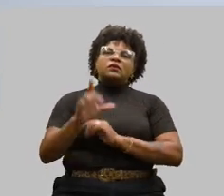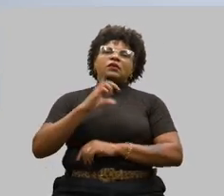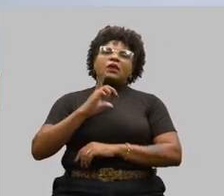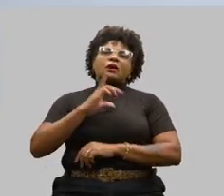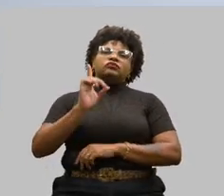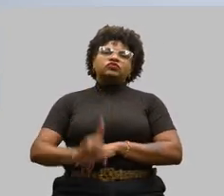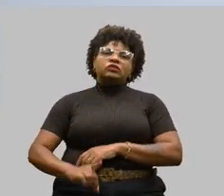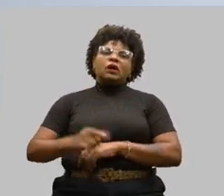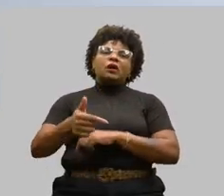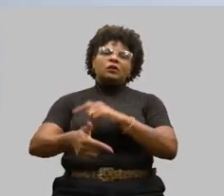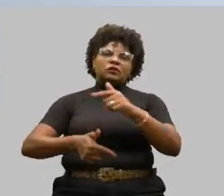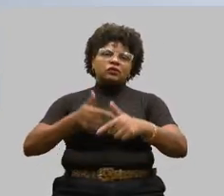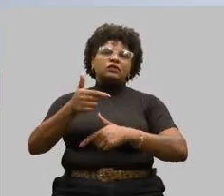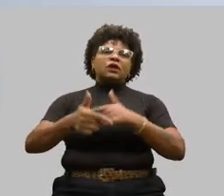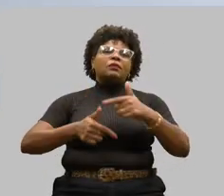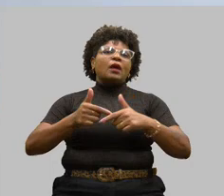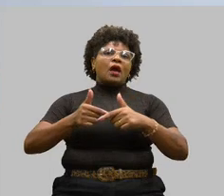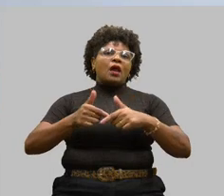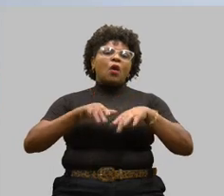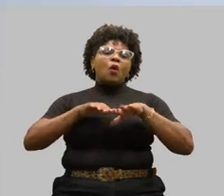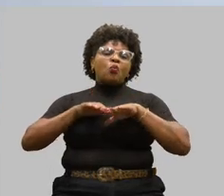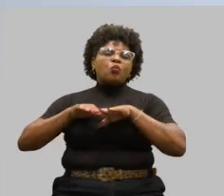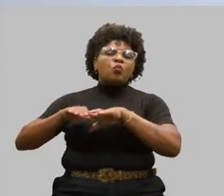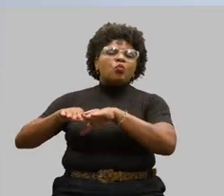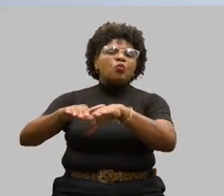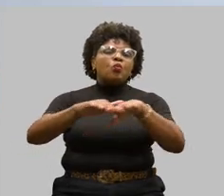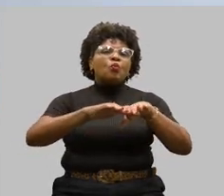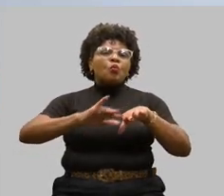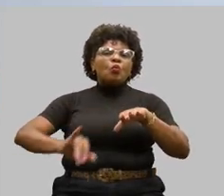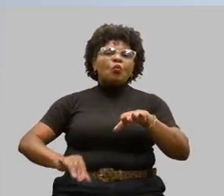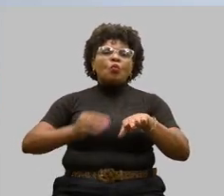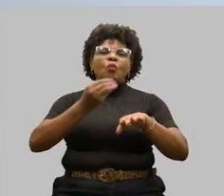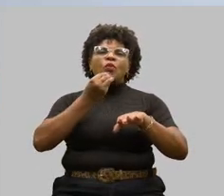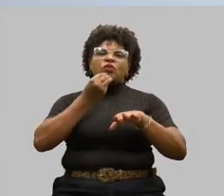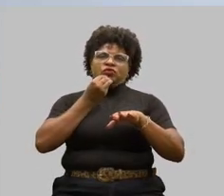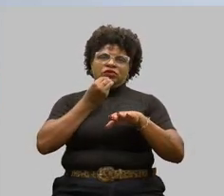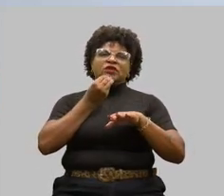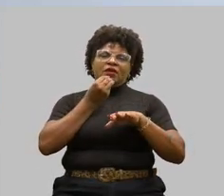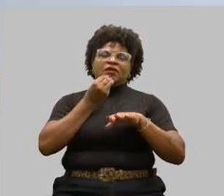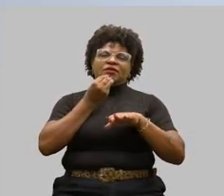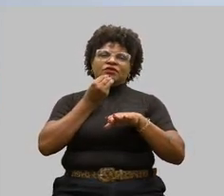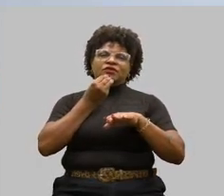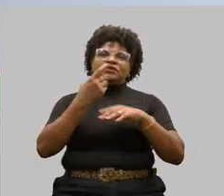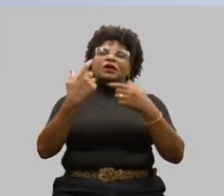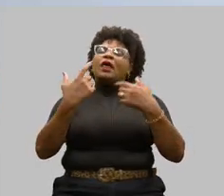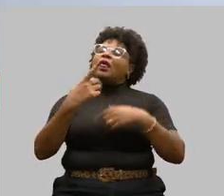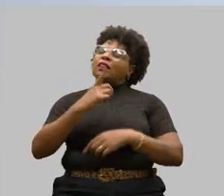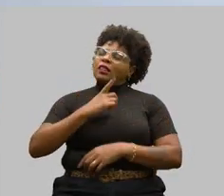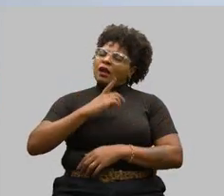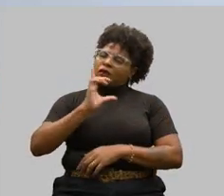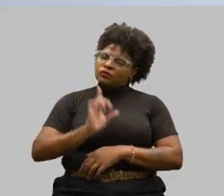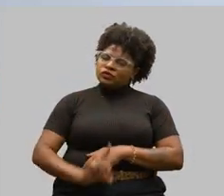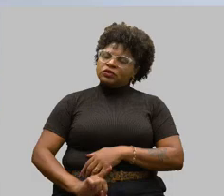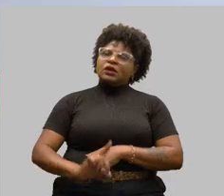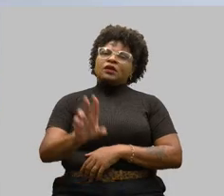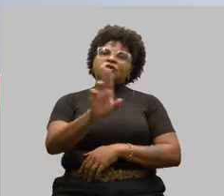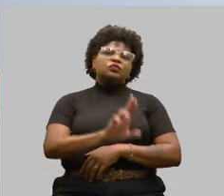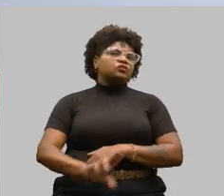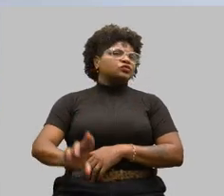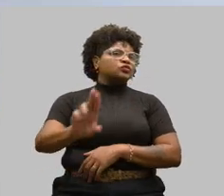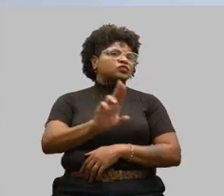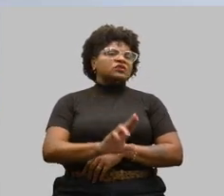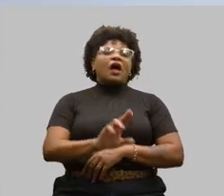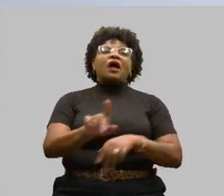equiparação de oportunidades aonde os usuários de emprego apoiado tem o direito de trabalhar nos mesmos locais